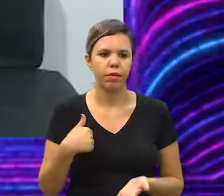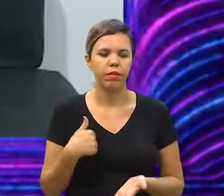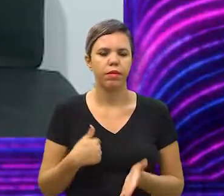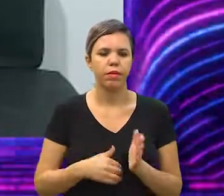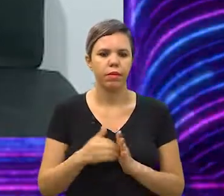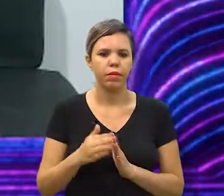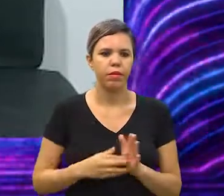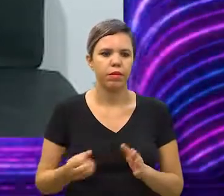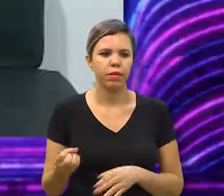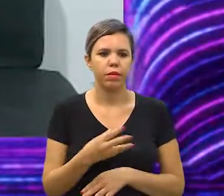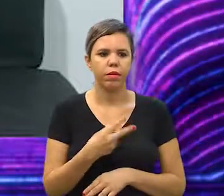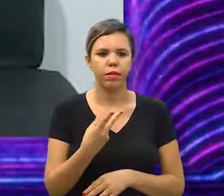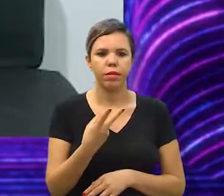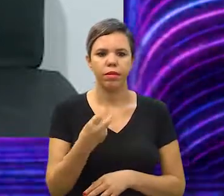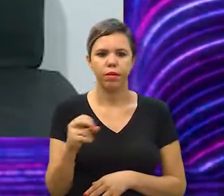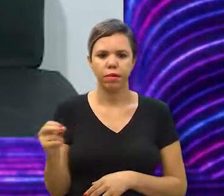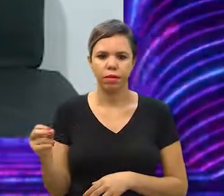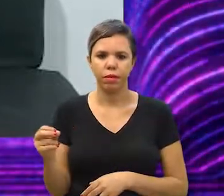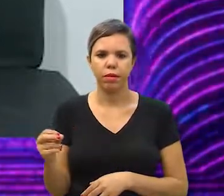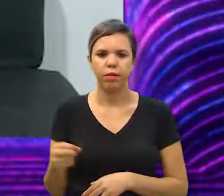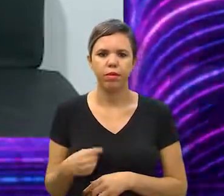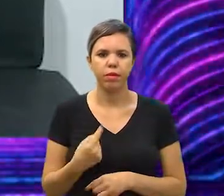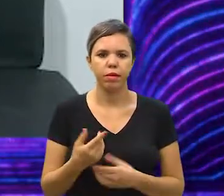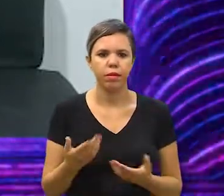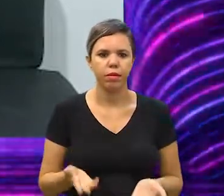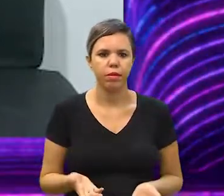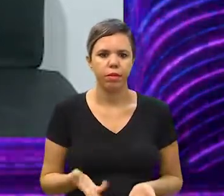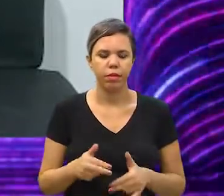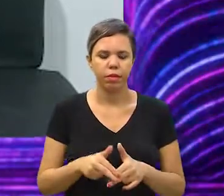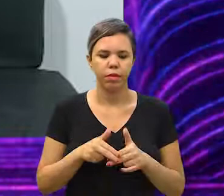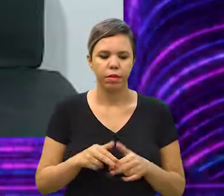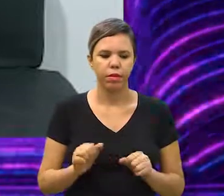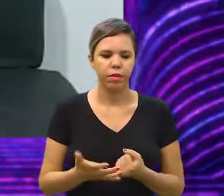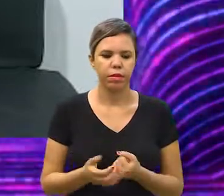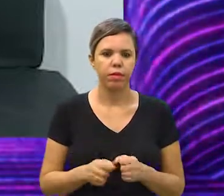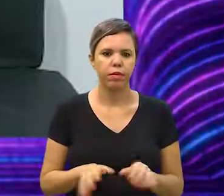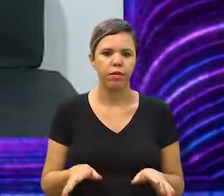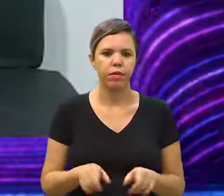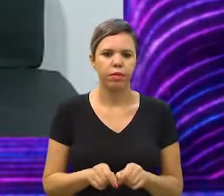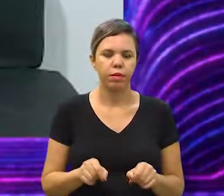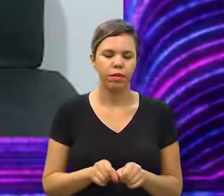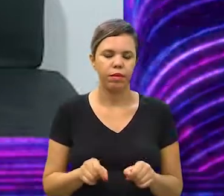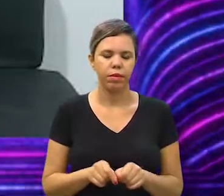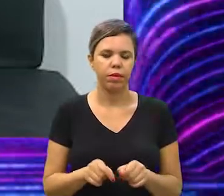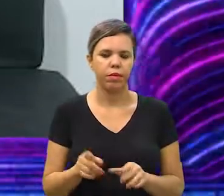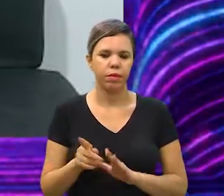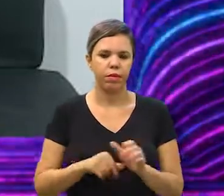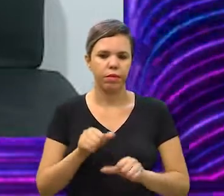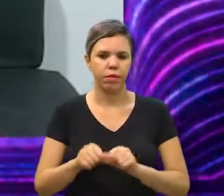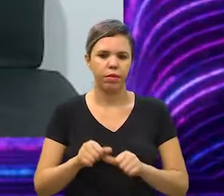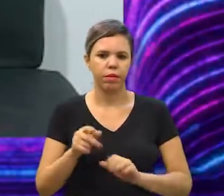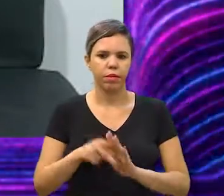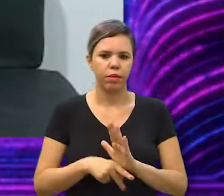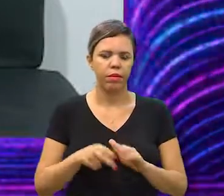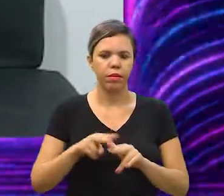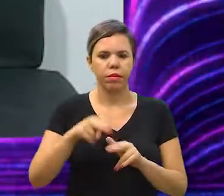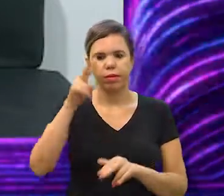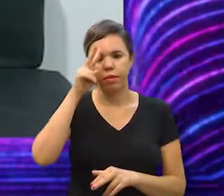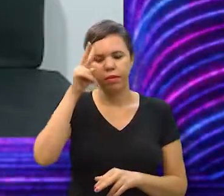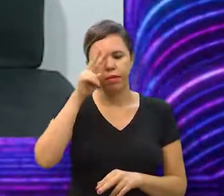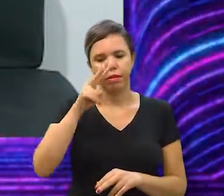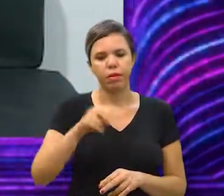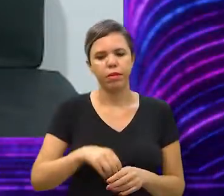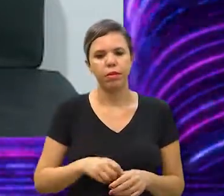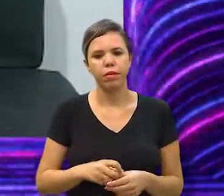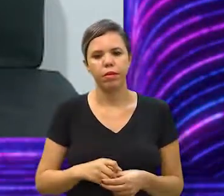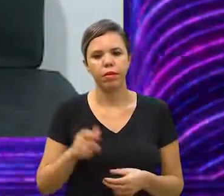Tinta Fresca era para ter saído em 2020, a gente acabou, por causa da pandemia, reformulando o projeto várias vezes, assim, questão da história, de